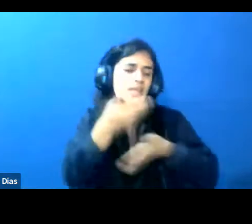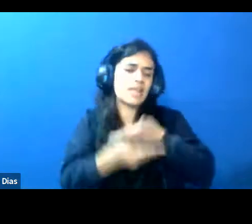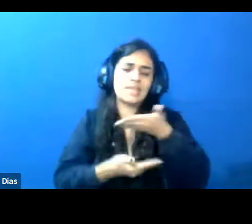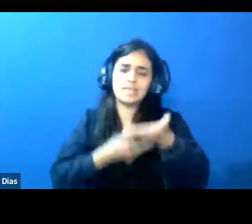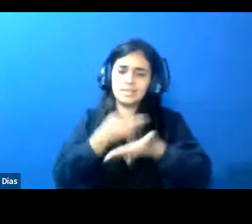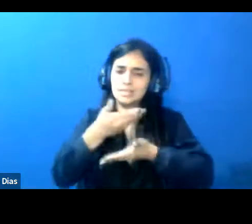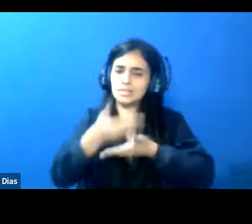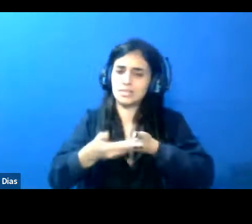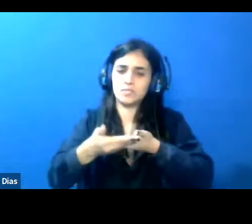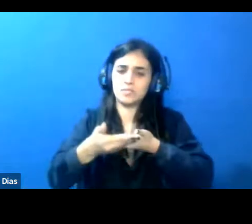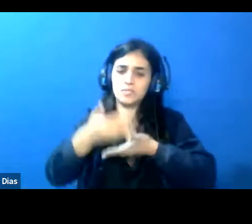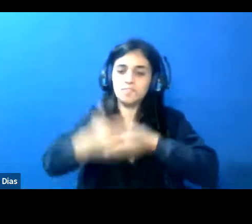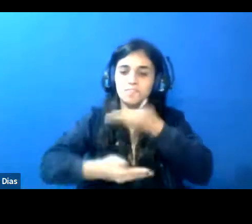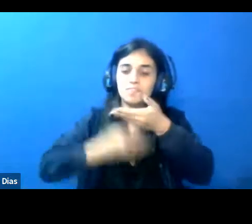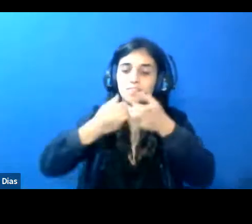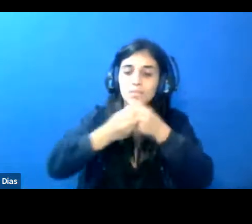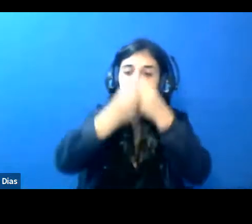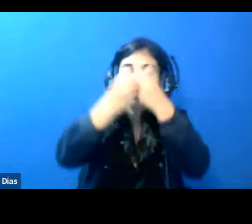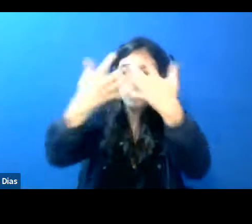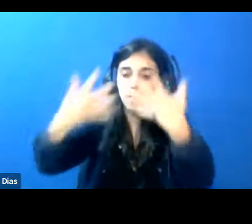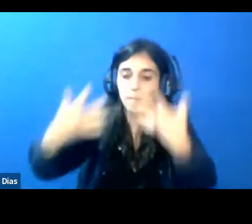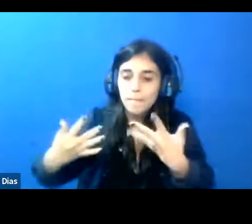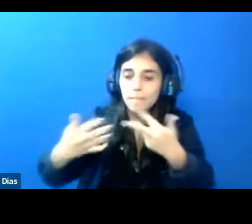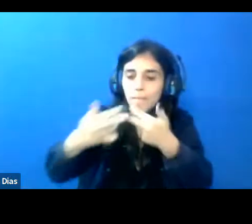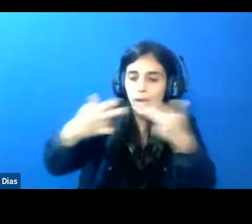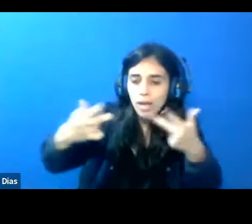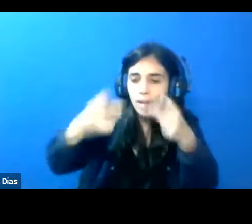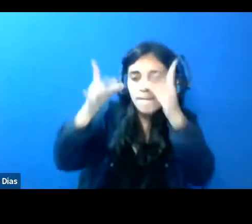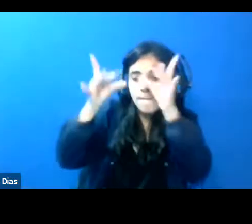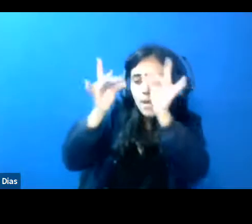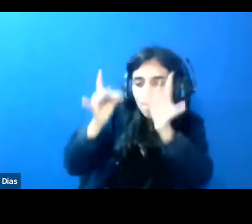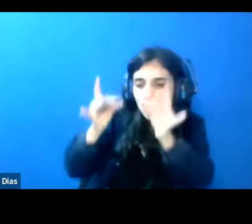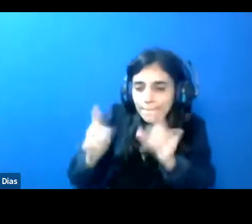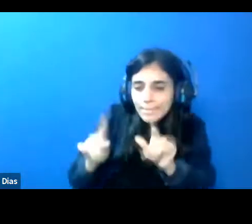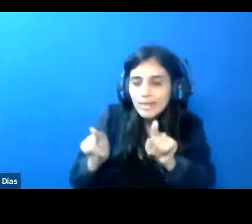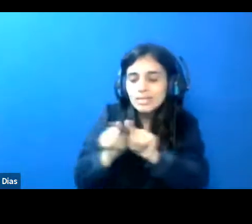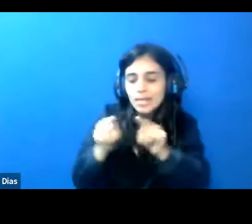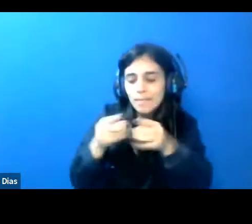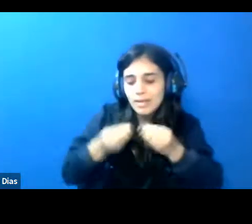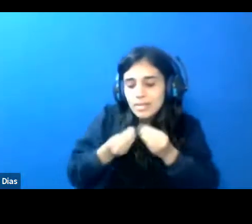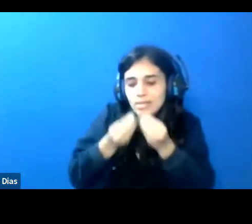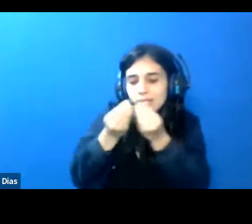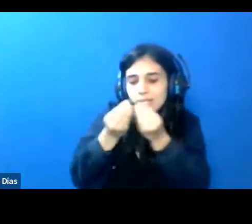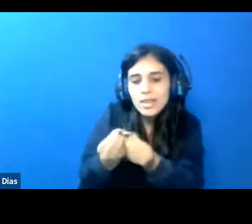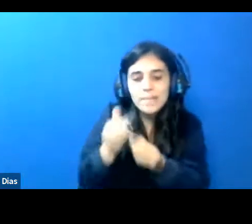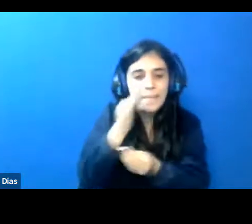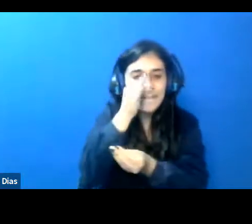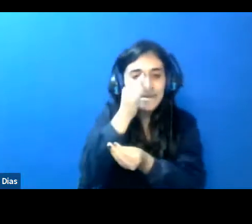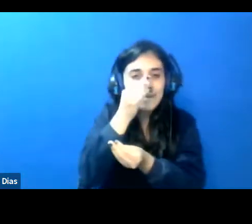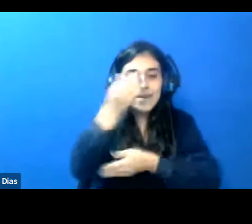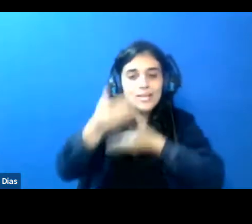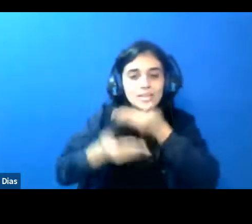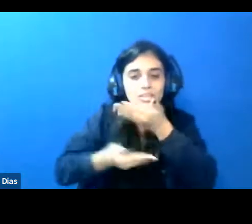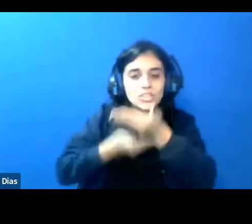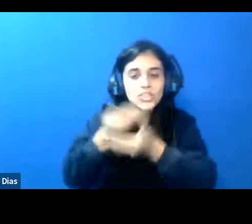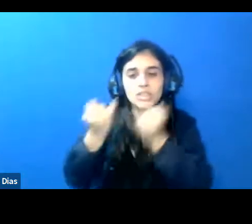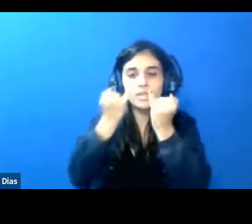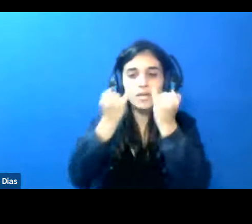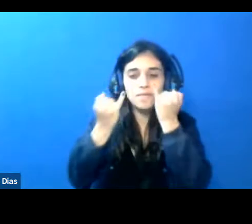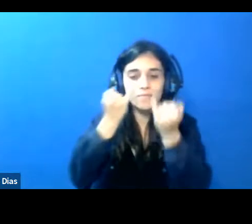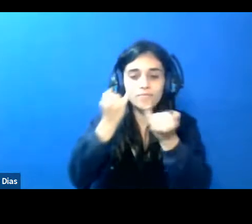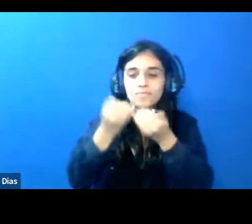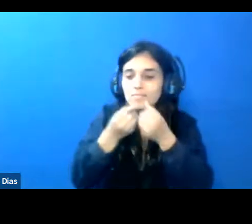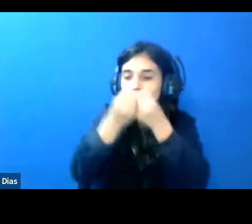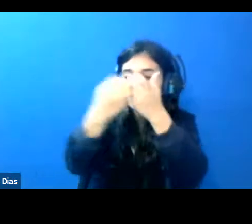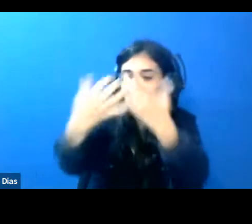de saberes, de sabores, da partilha, da multiplicação, que eu acho que é o que nós estamos precisando nesse